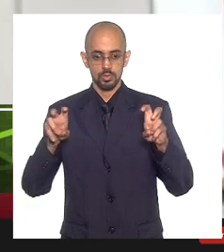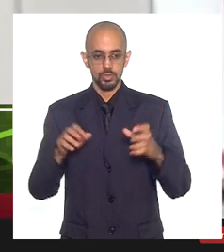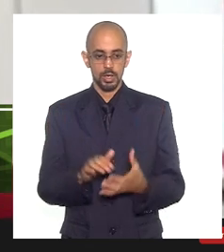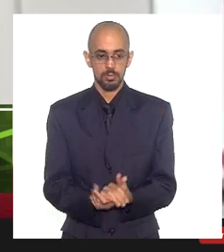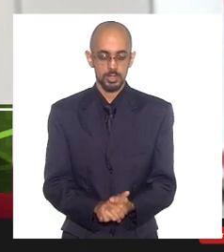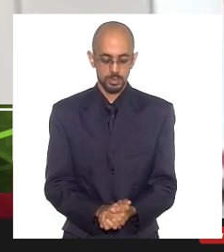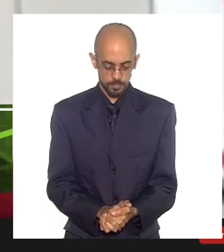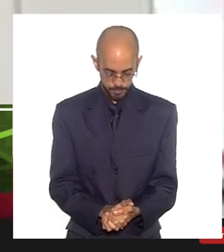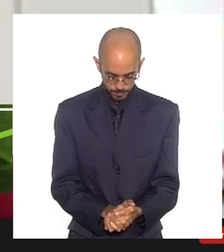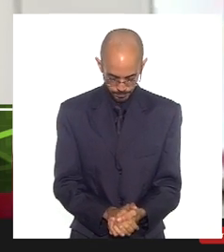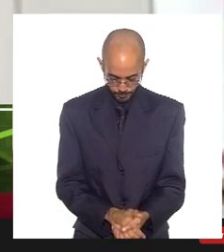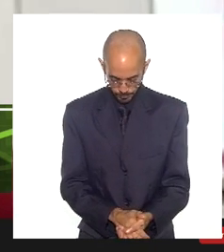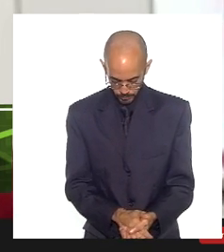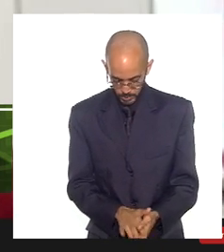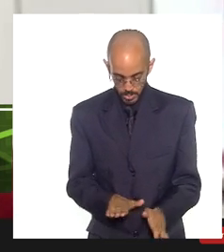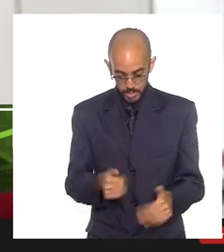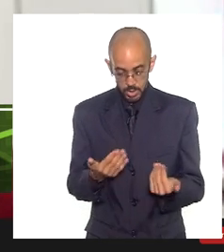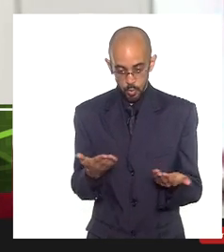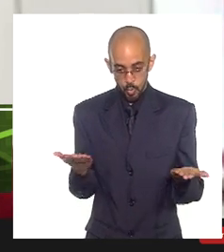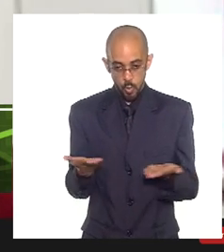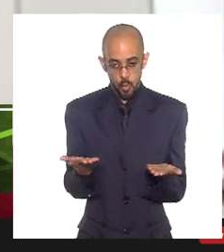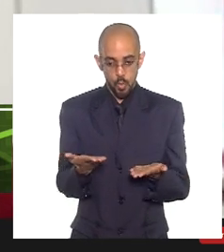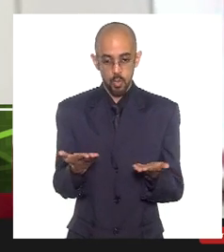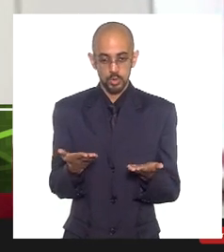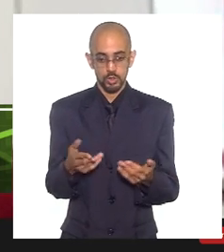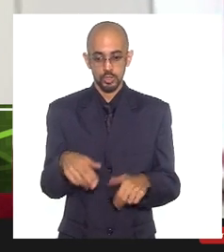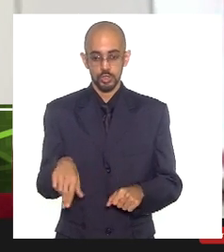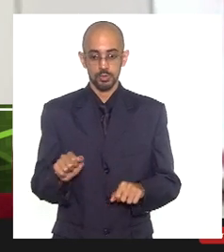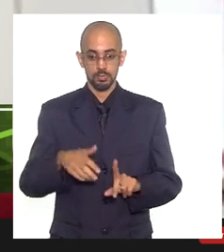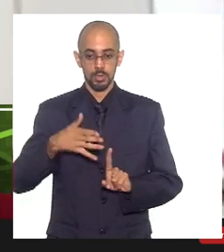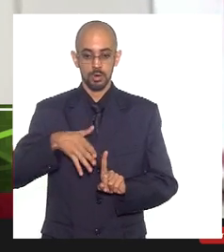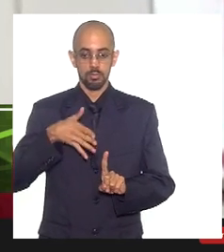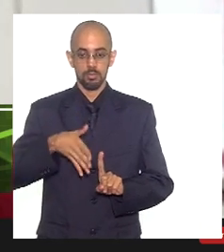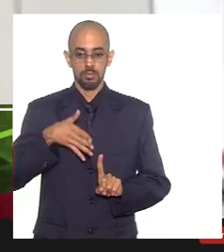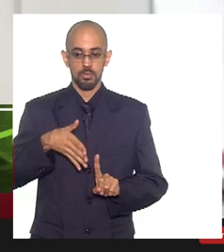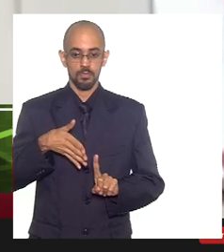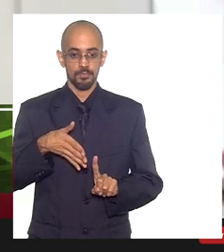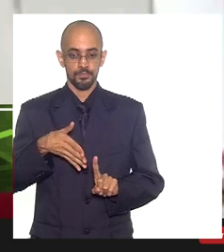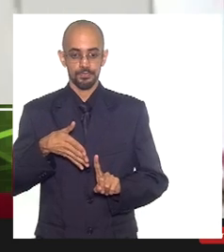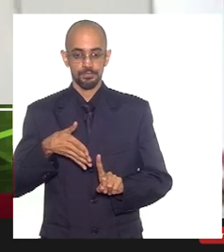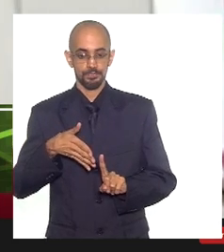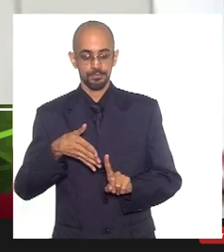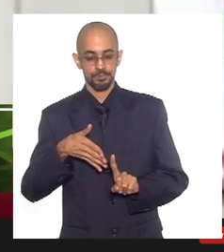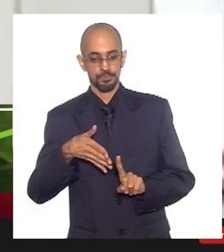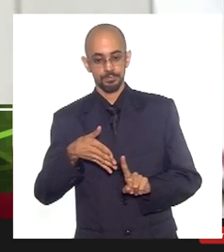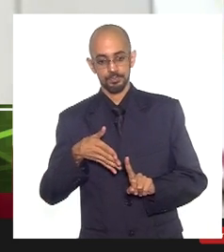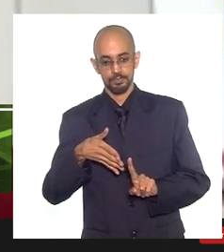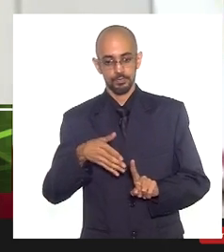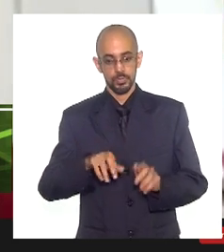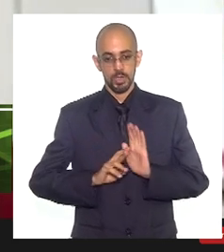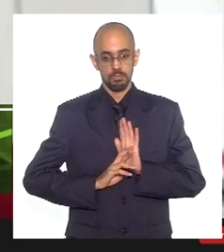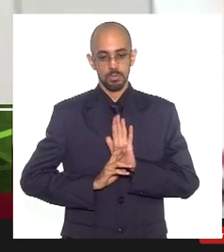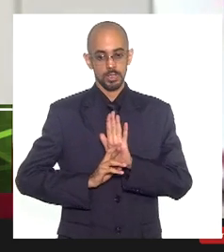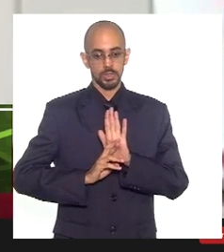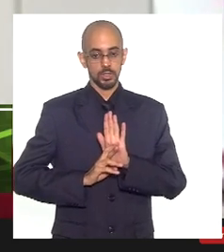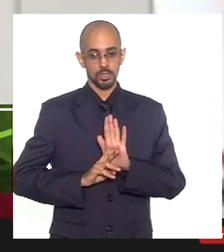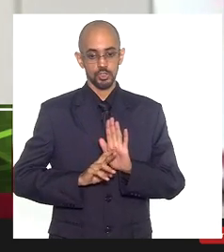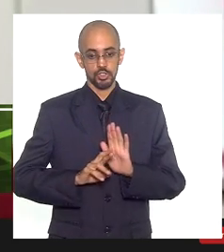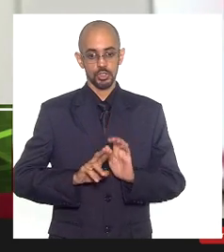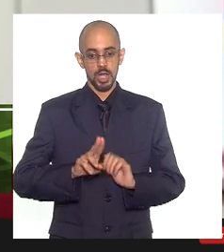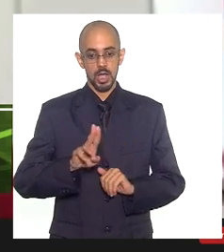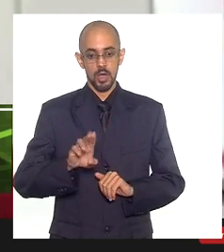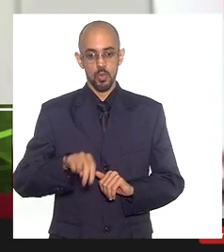próximo a fazer uso da palavra é o representante da união nacional de